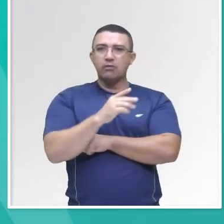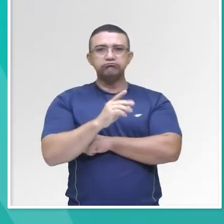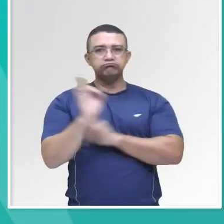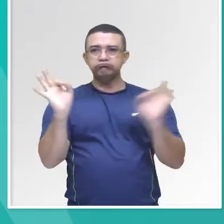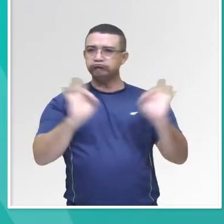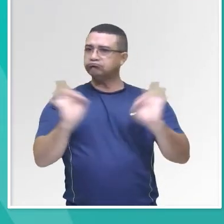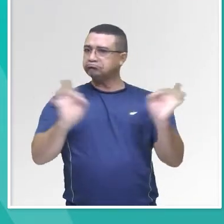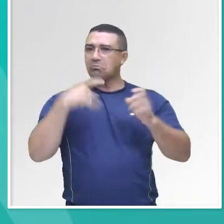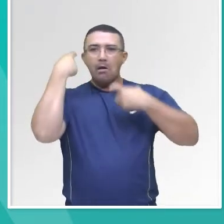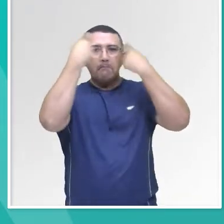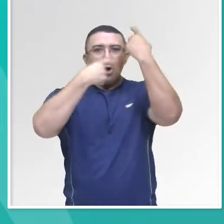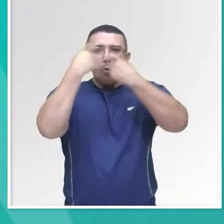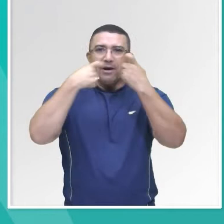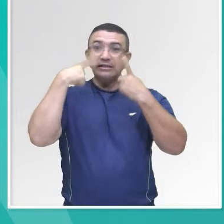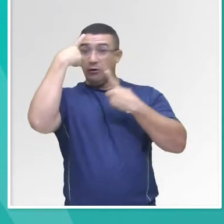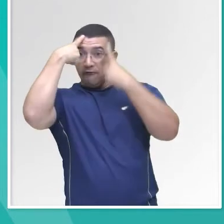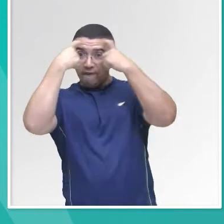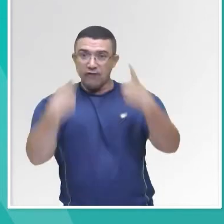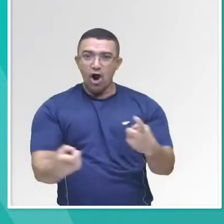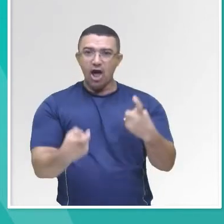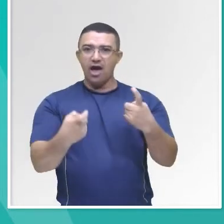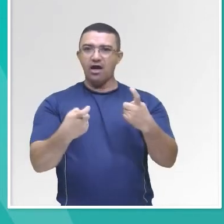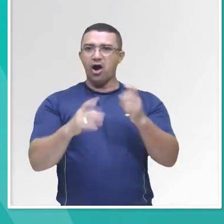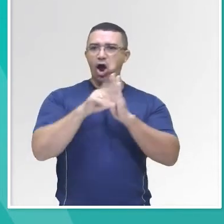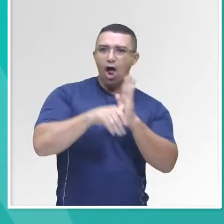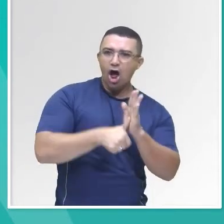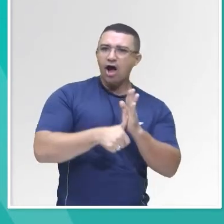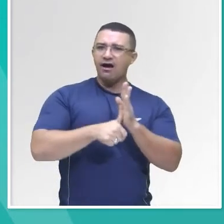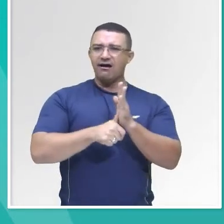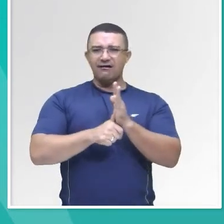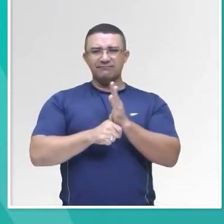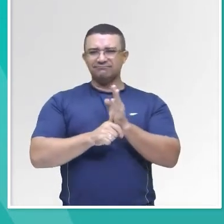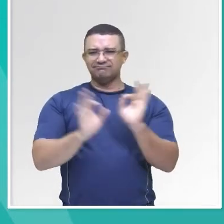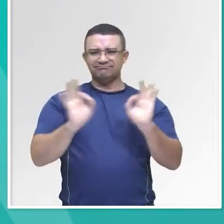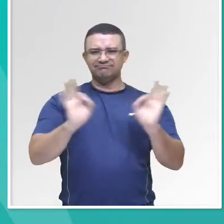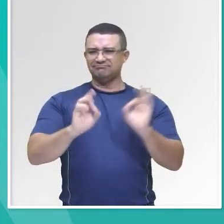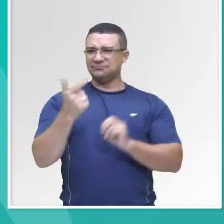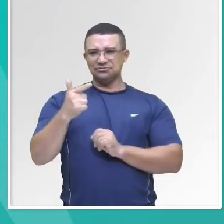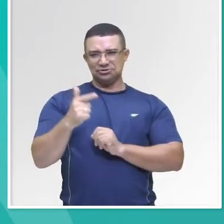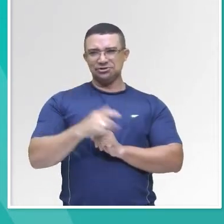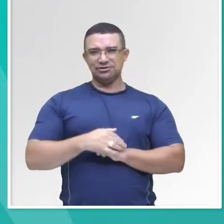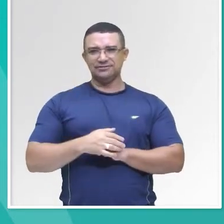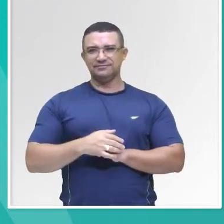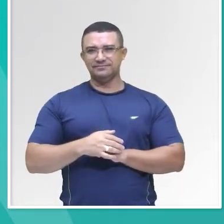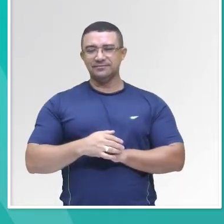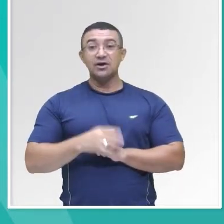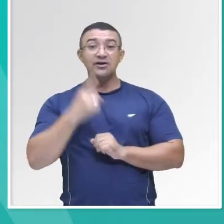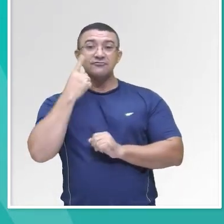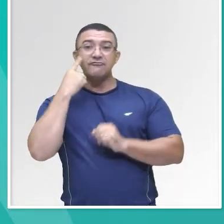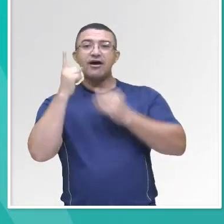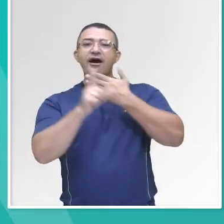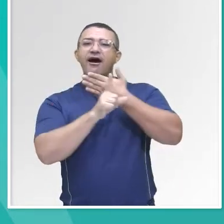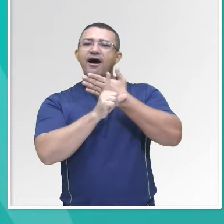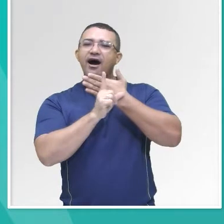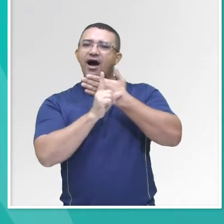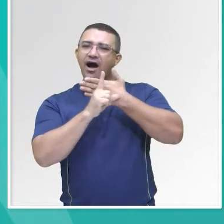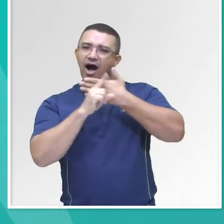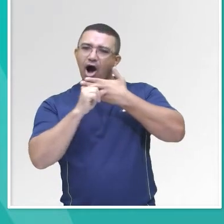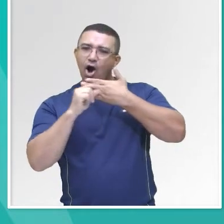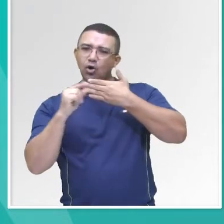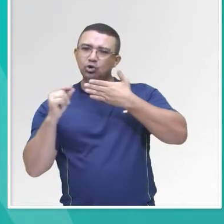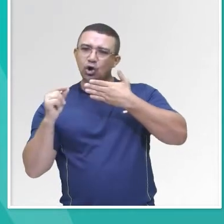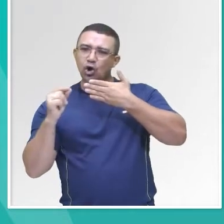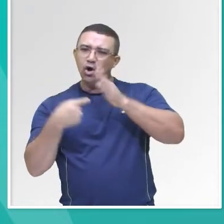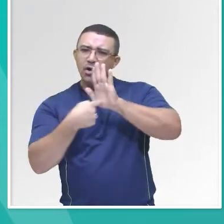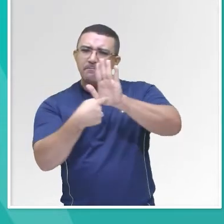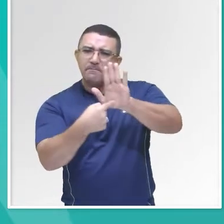né? Então, quando você vai para o desenvolvimento, o autor ele vai jogando argumentos, ele vai trabalhando em